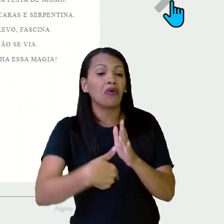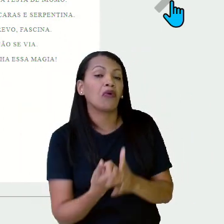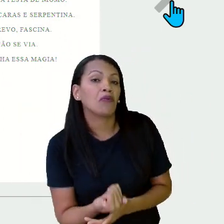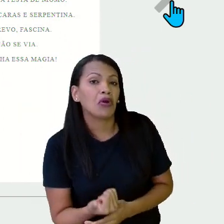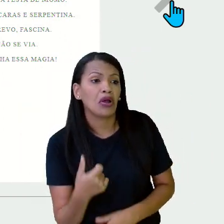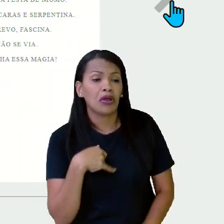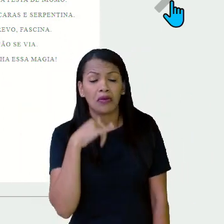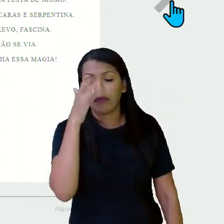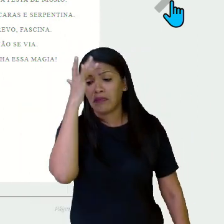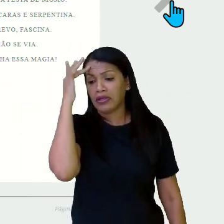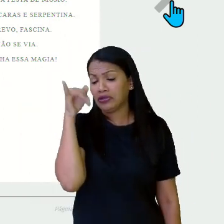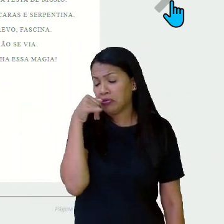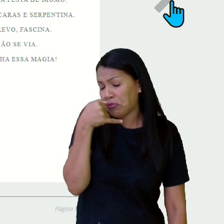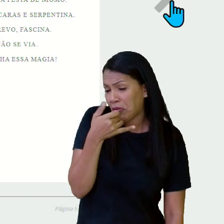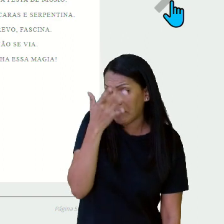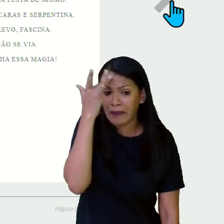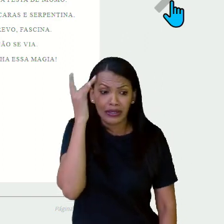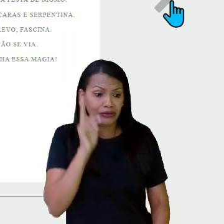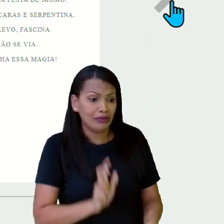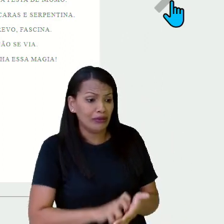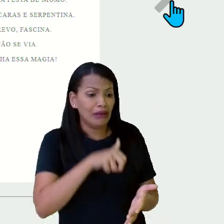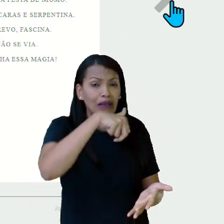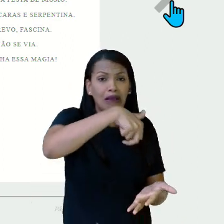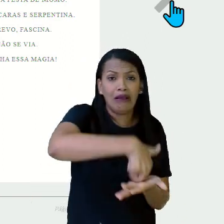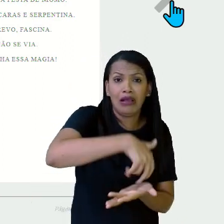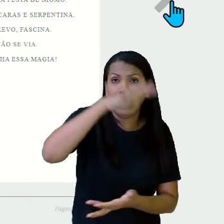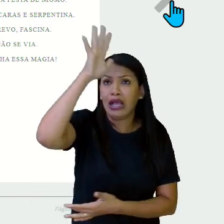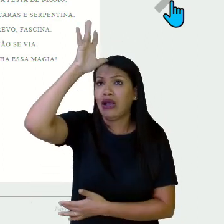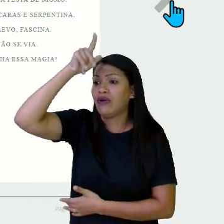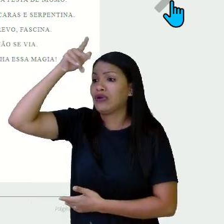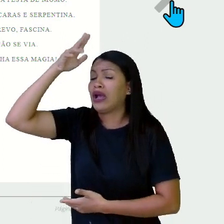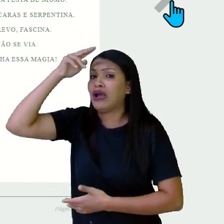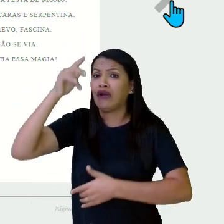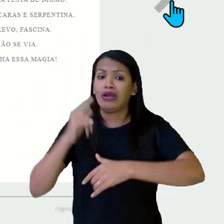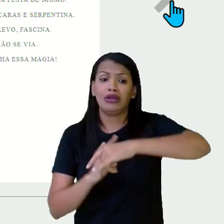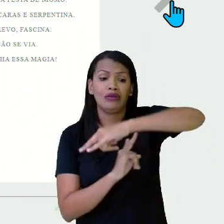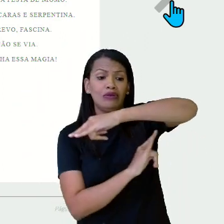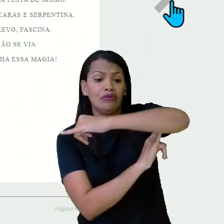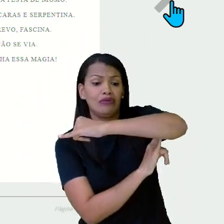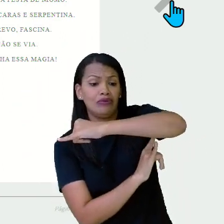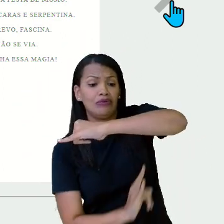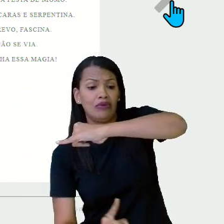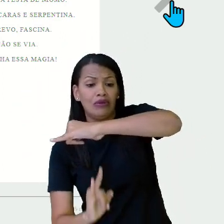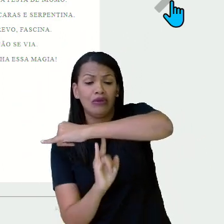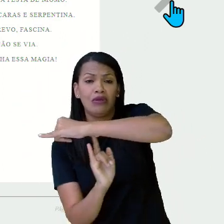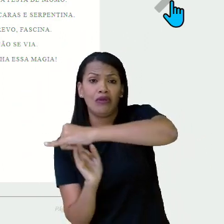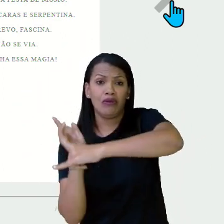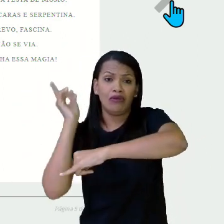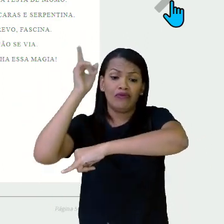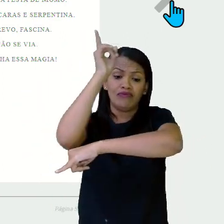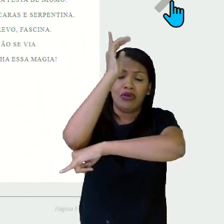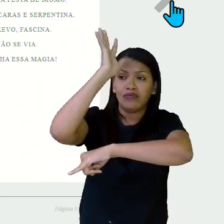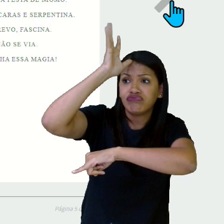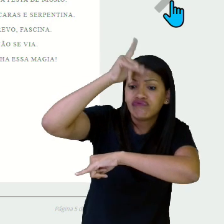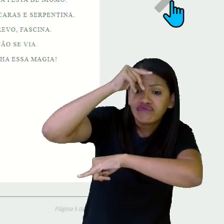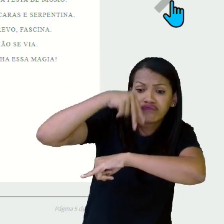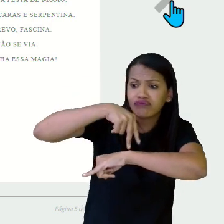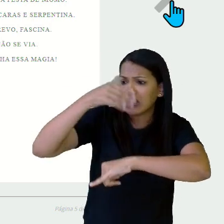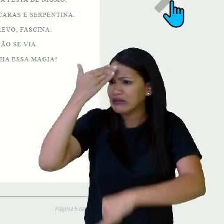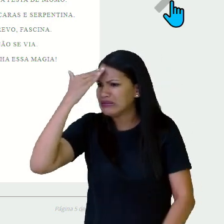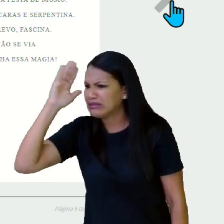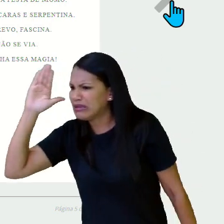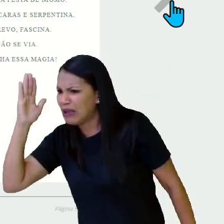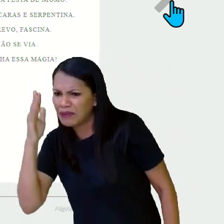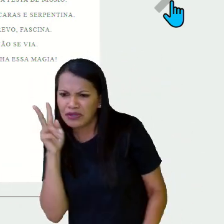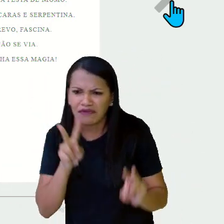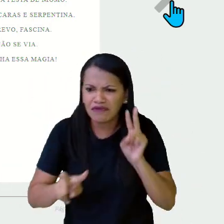tem gente no chão de joelho, o galo foi raptado da ponte Duarte Coelho. Ninguém sabe, ninguém viu, nenhuma